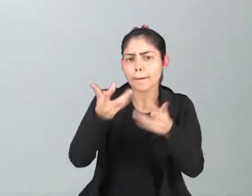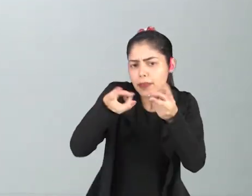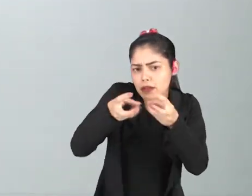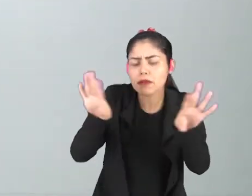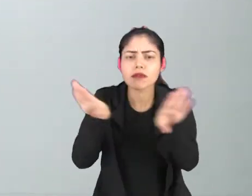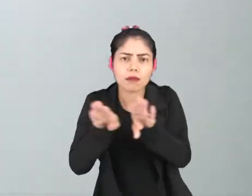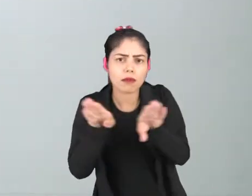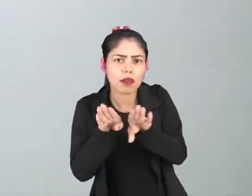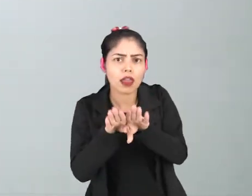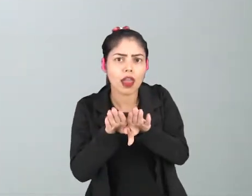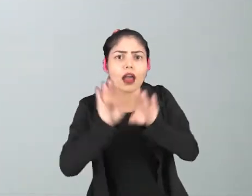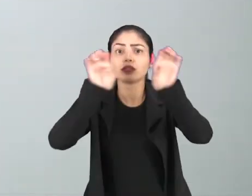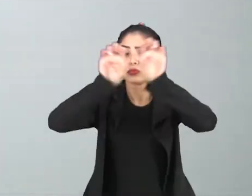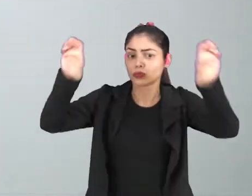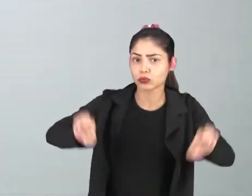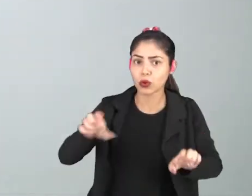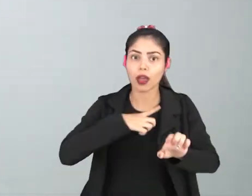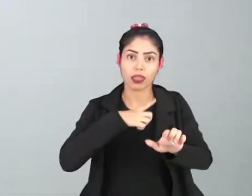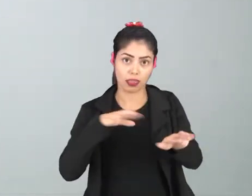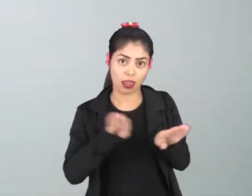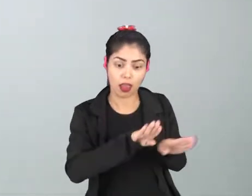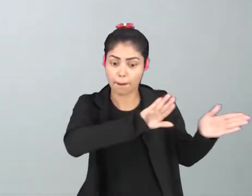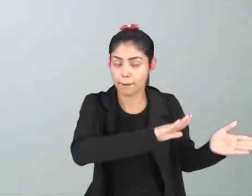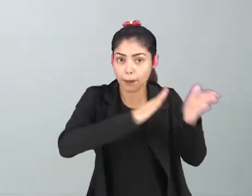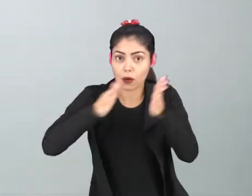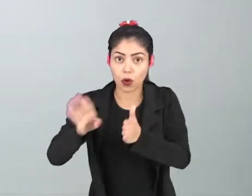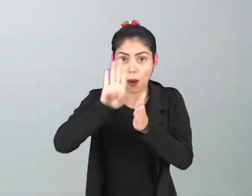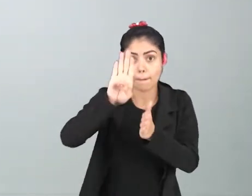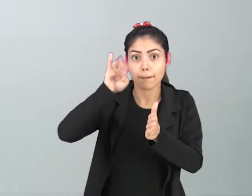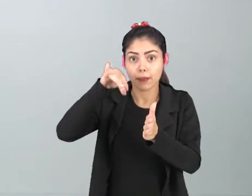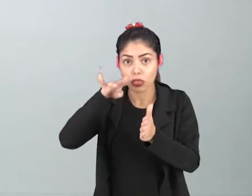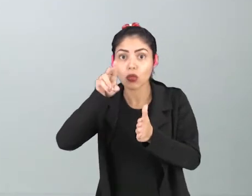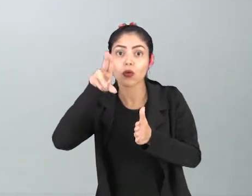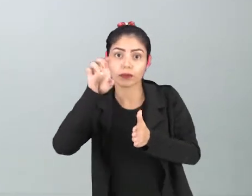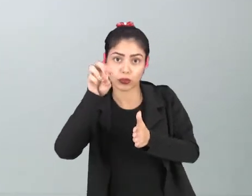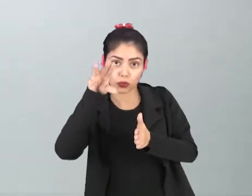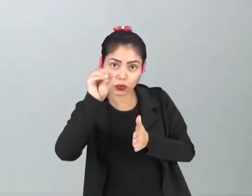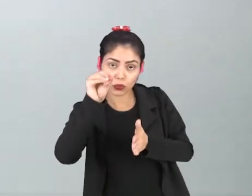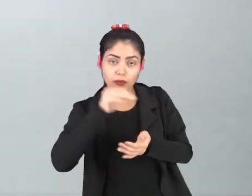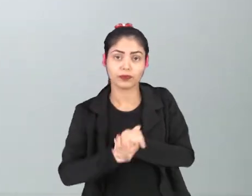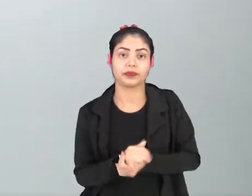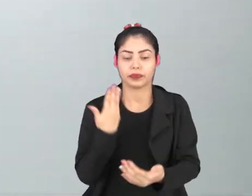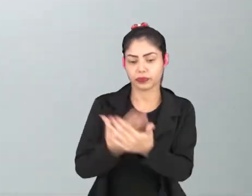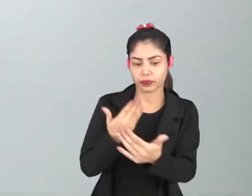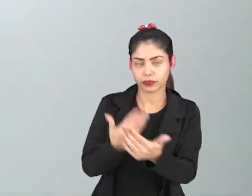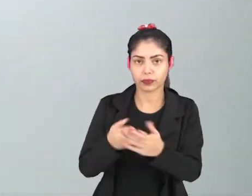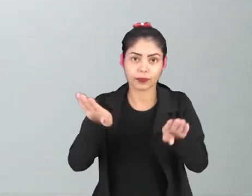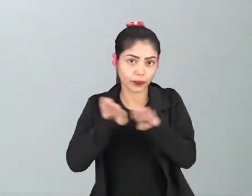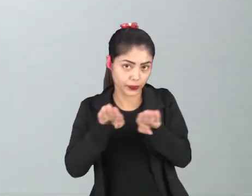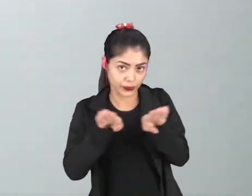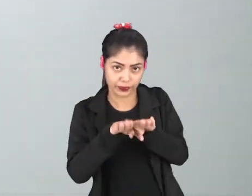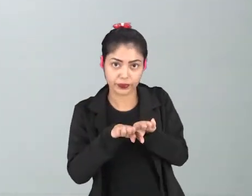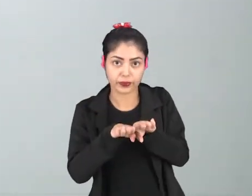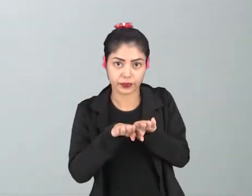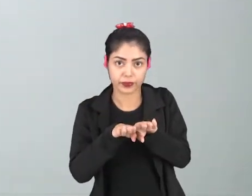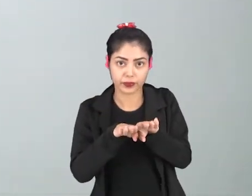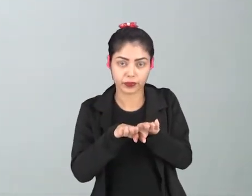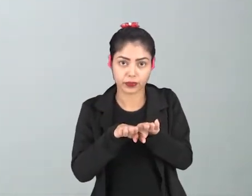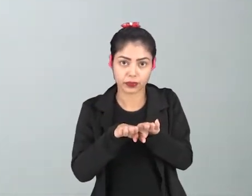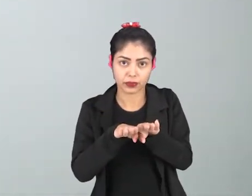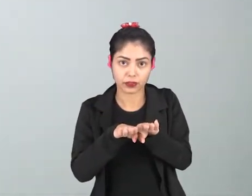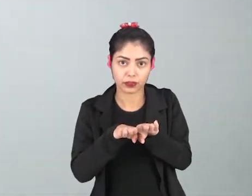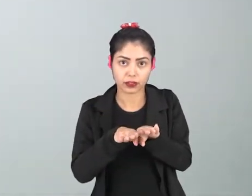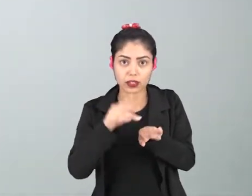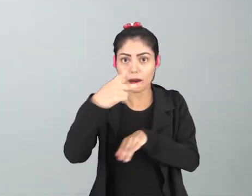a construção se dá a partir de um binômio, e aí nós estudamos acerca